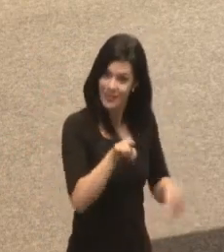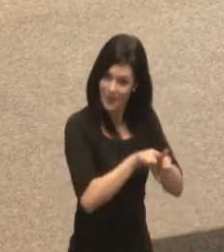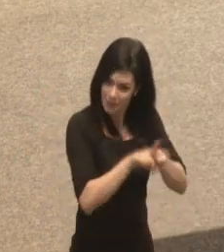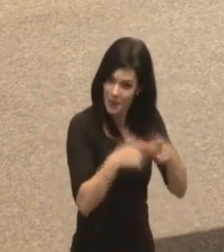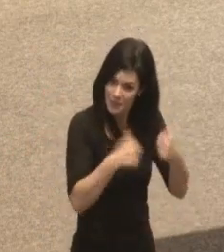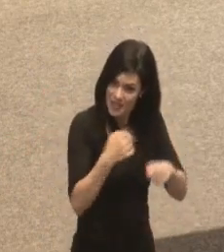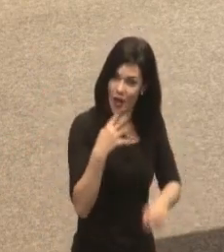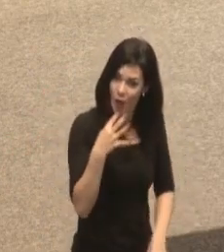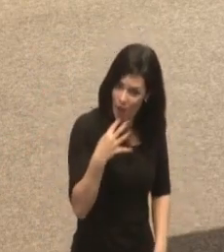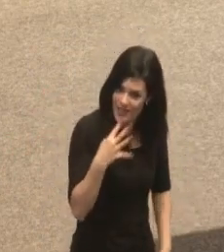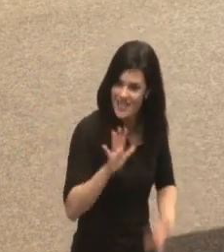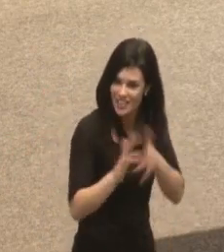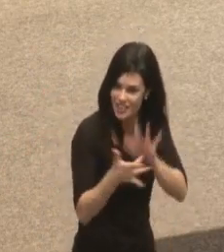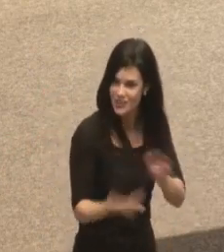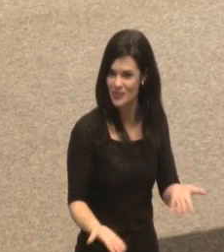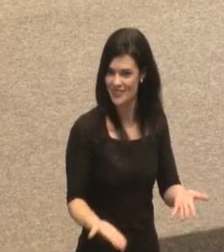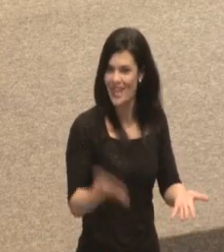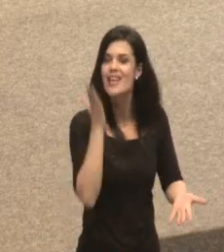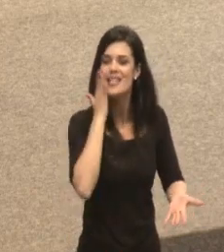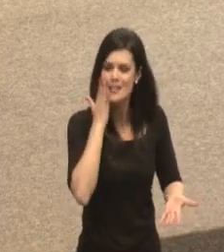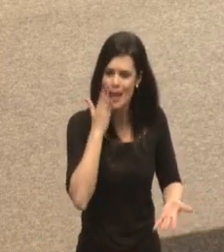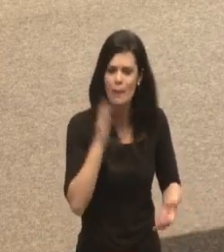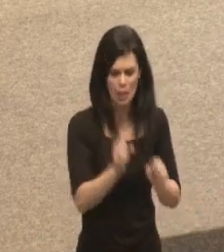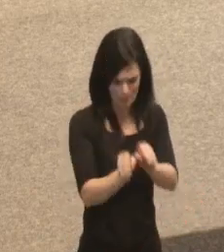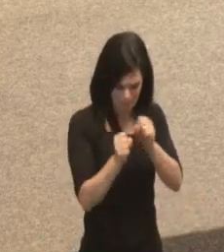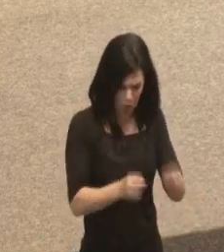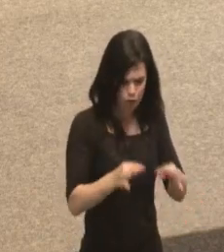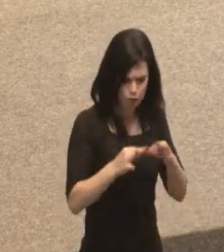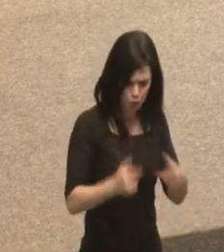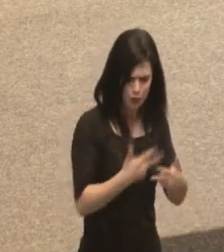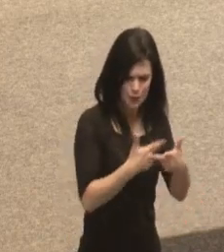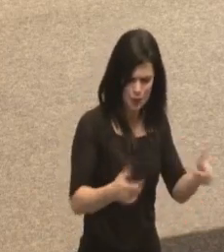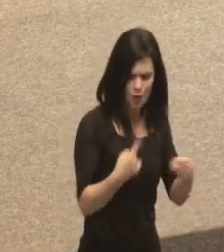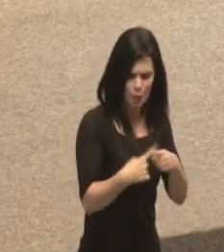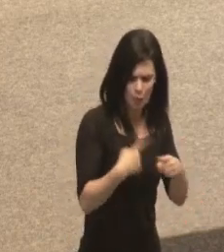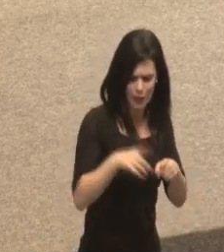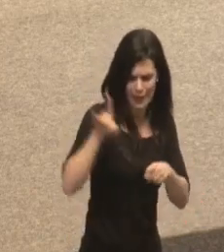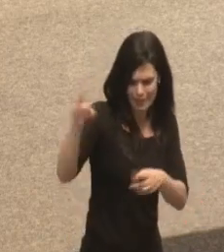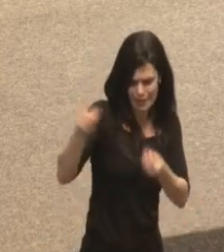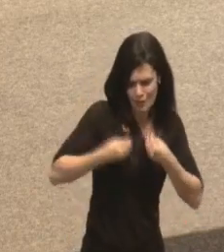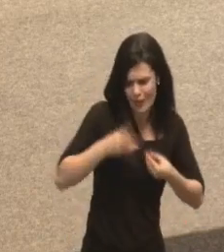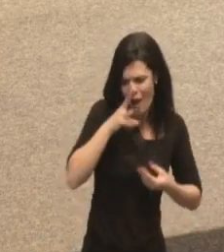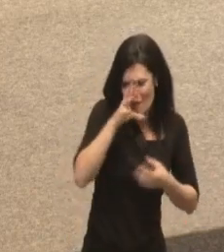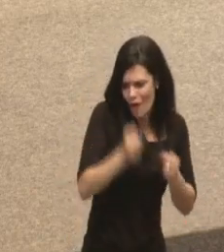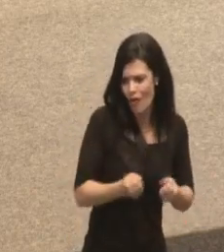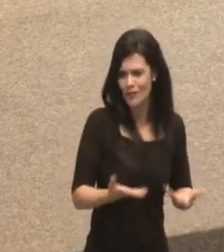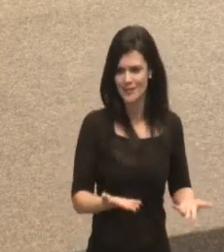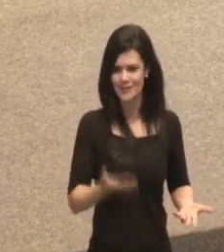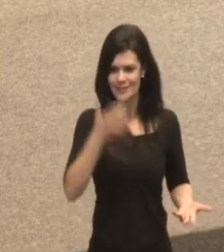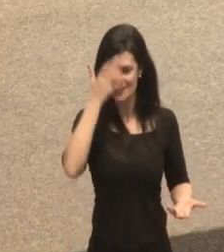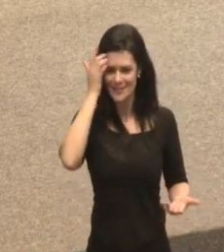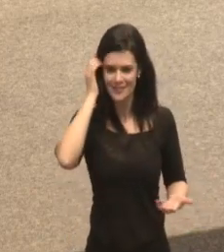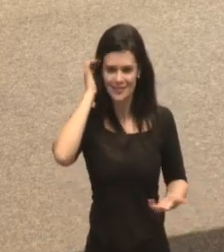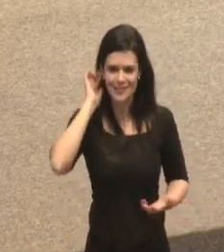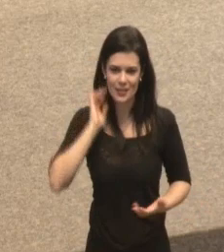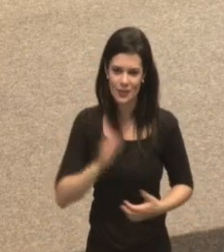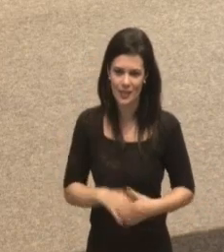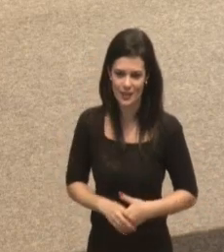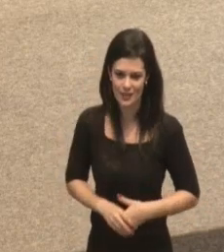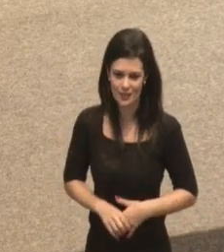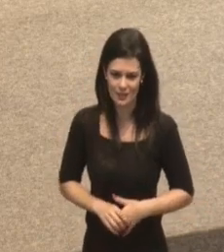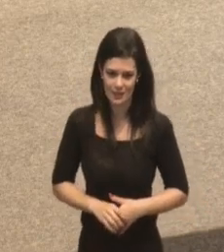porque o nosso Deus é poderoso para fazer tudo muito mais abundantemente, além daquilo que pedimos ou pensamos.